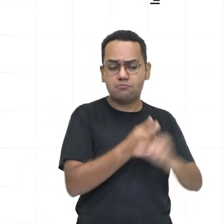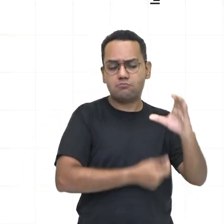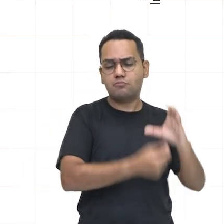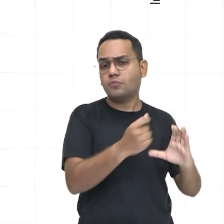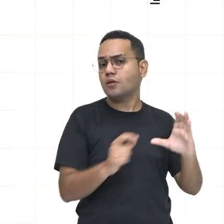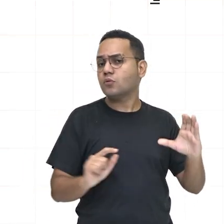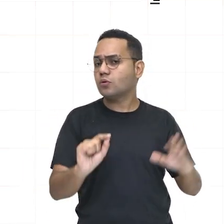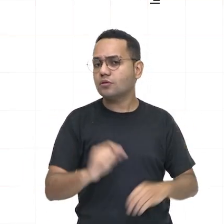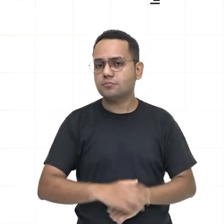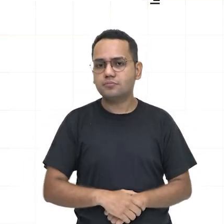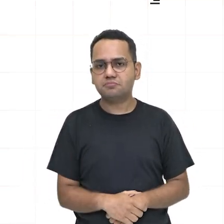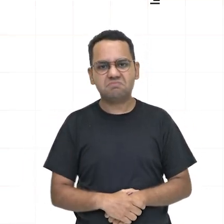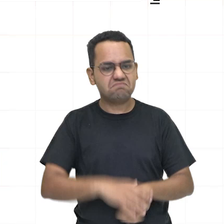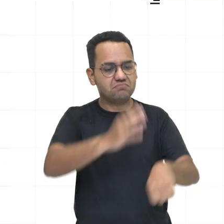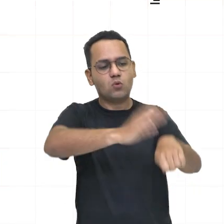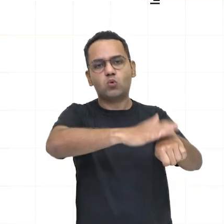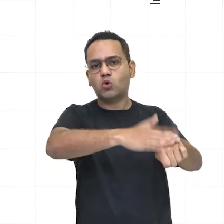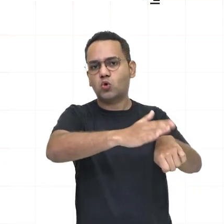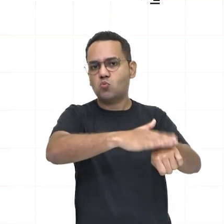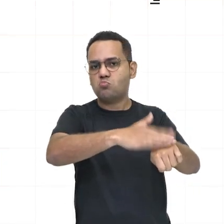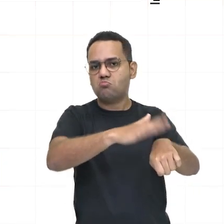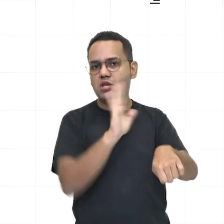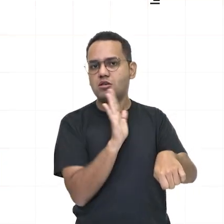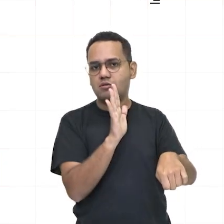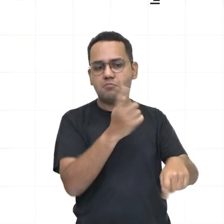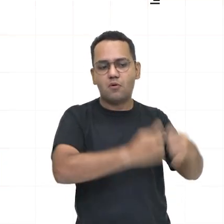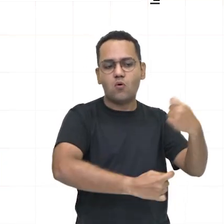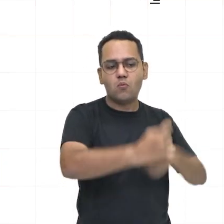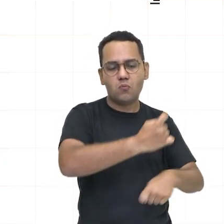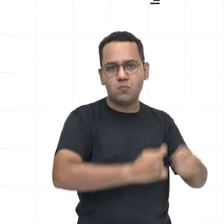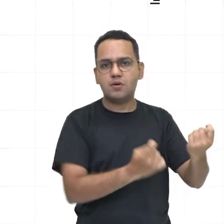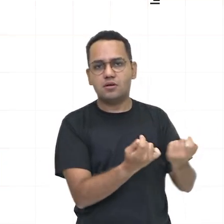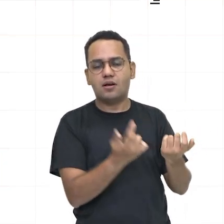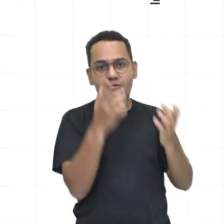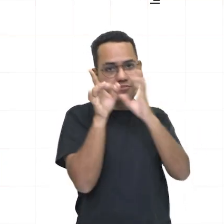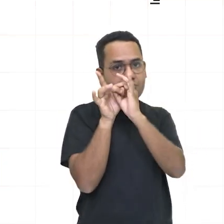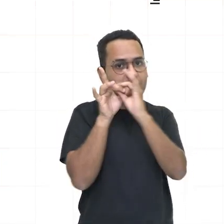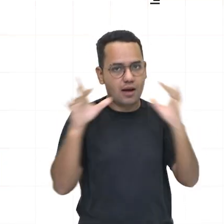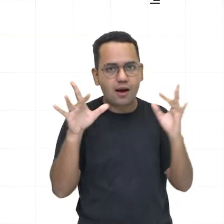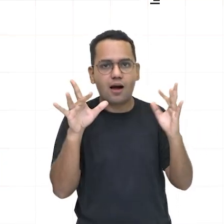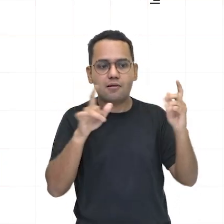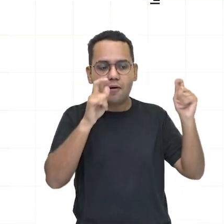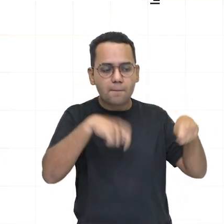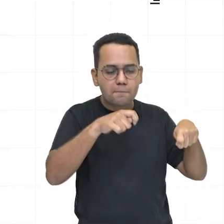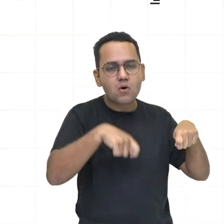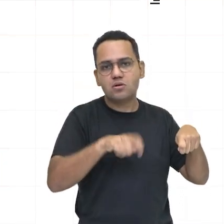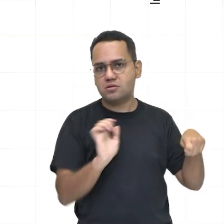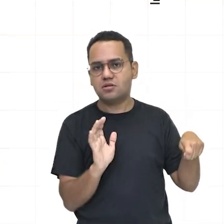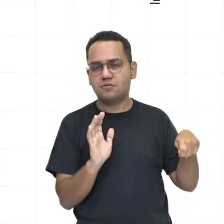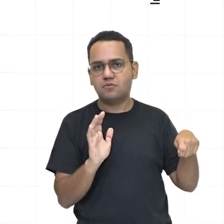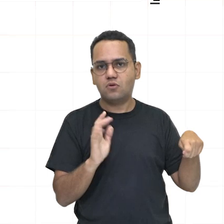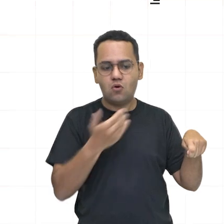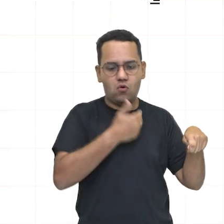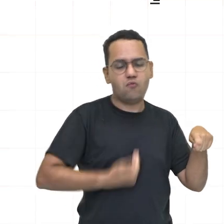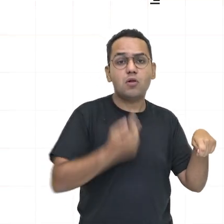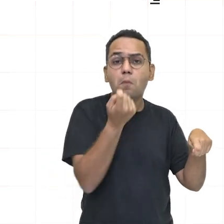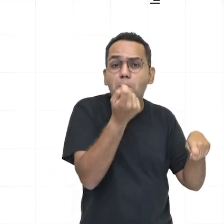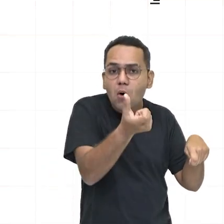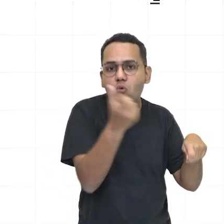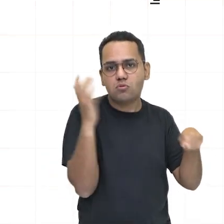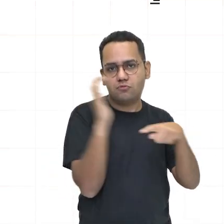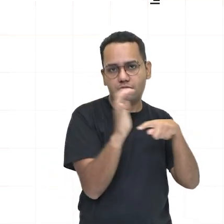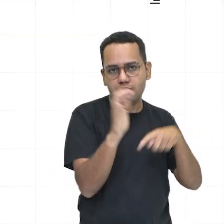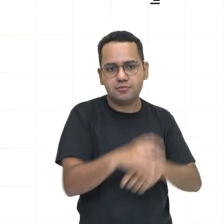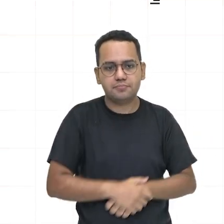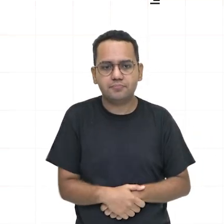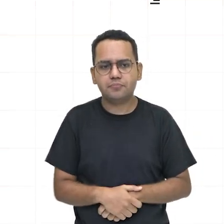temos aí o livre mercado, né? O chamado liberalismo econômico. Então, os Estados Unidos tinham